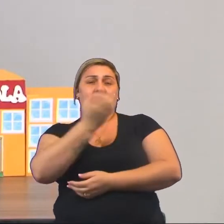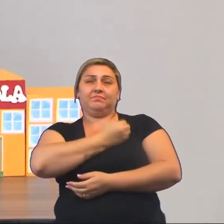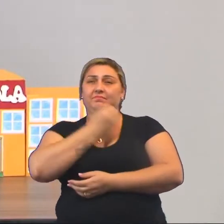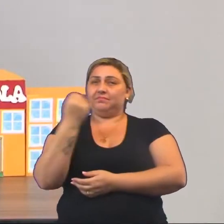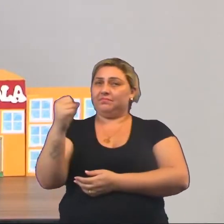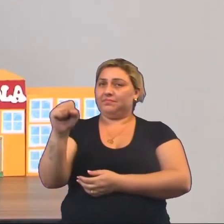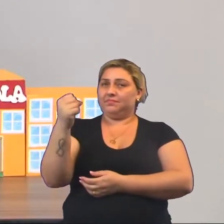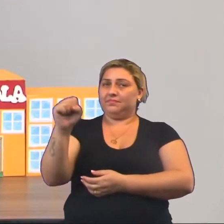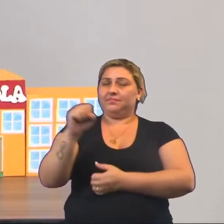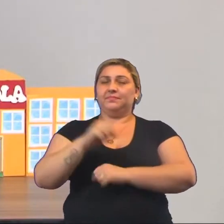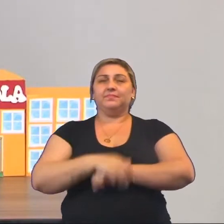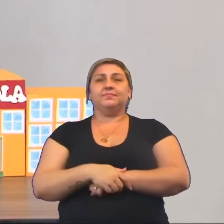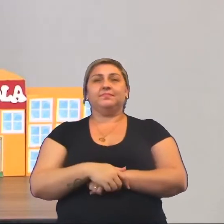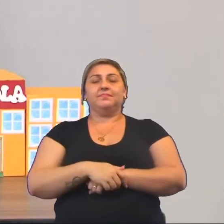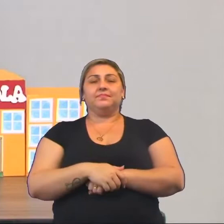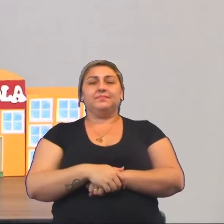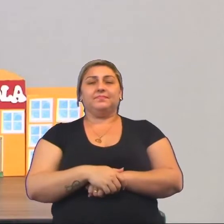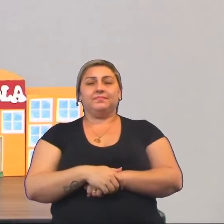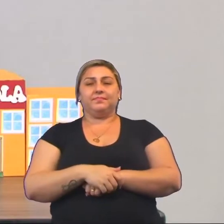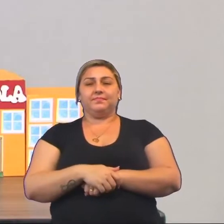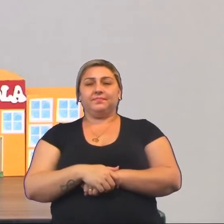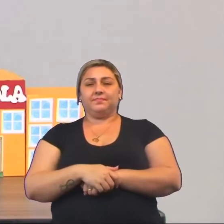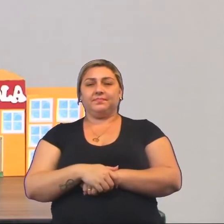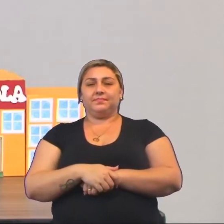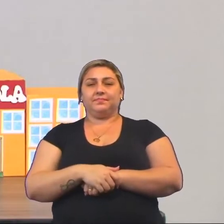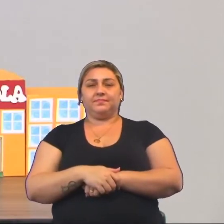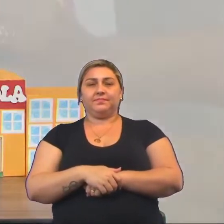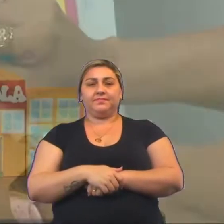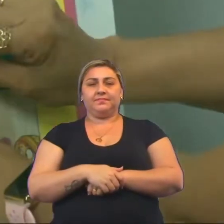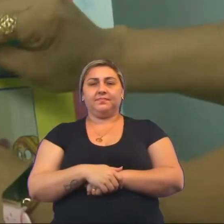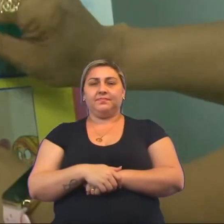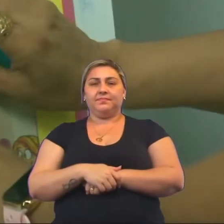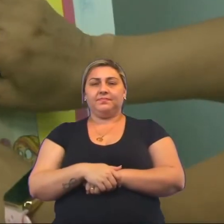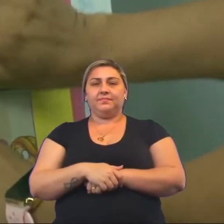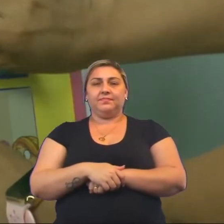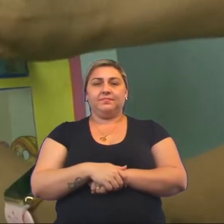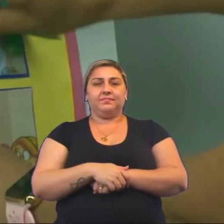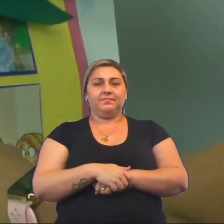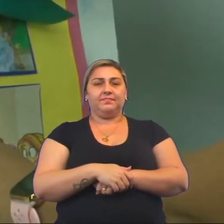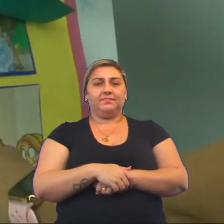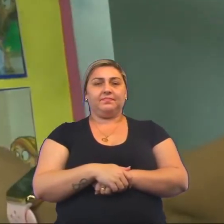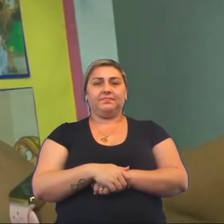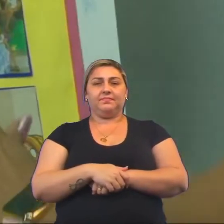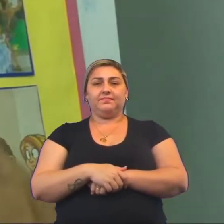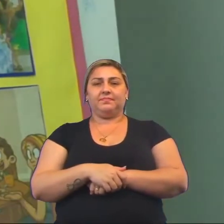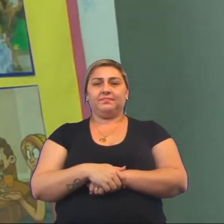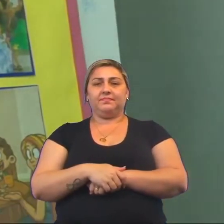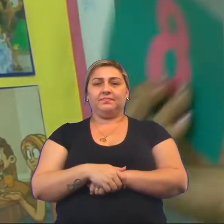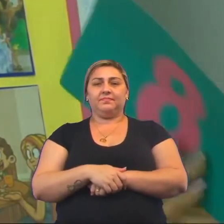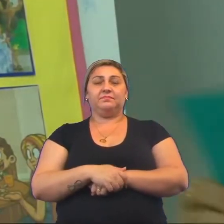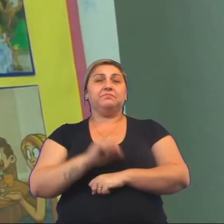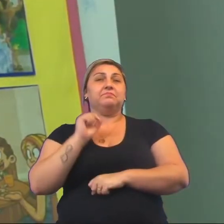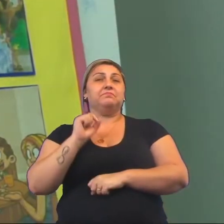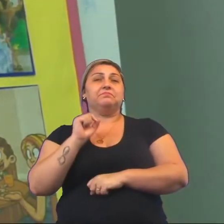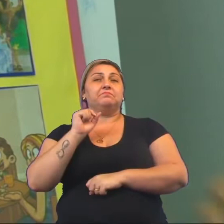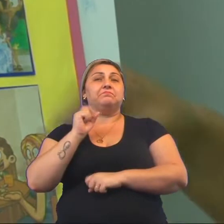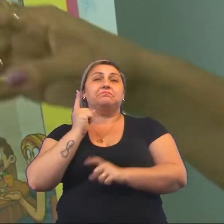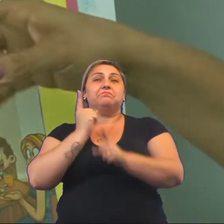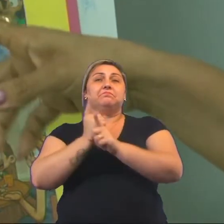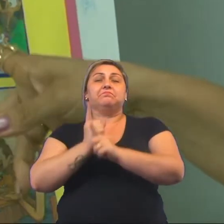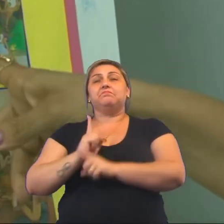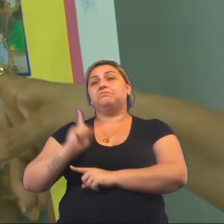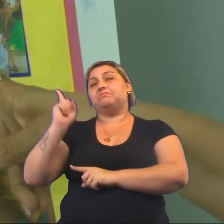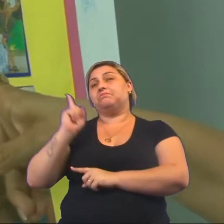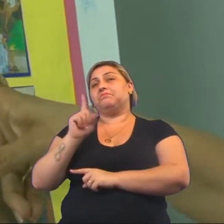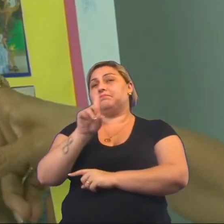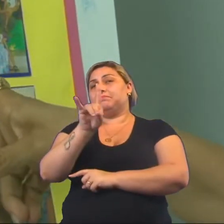estar no número 8, não é mesmo? Então vamos abrir o número 8. O que tem aqui?